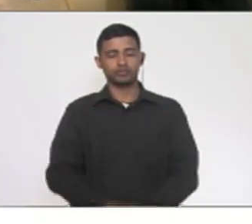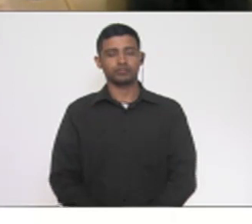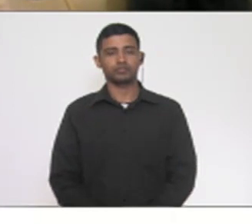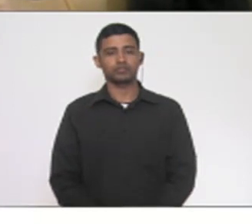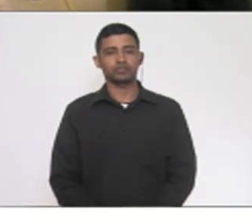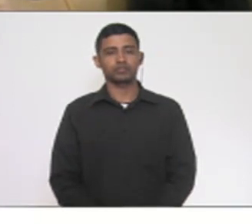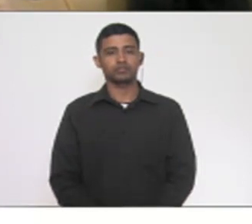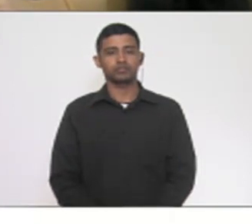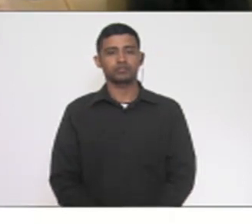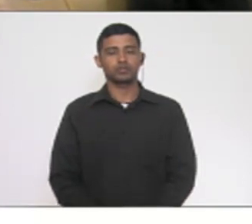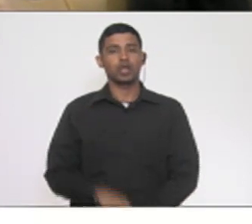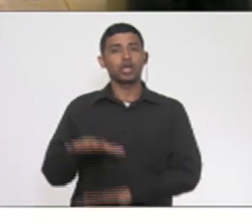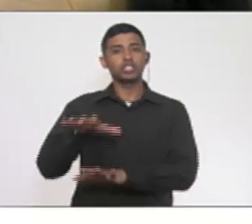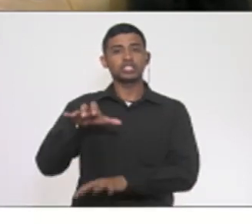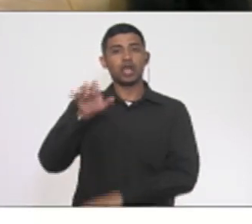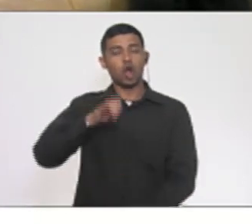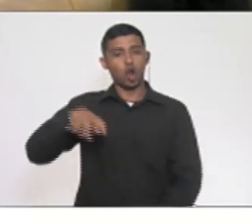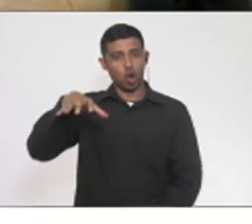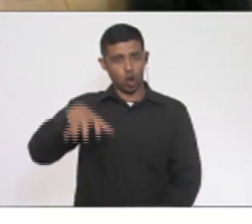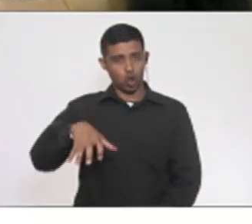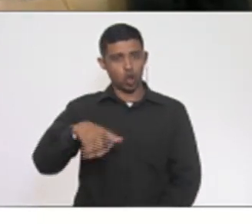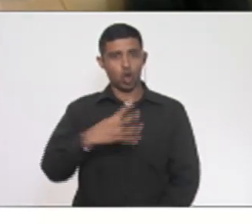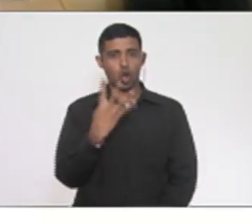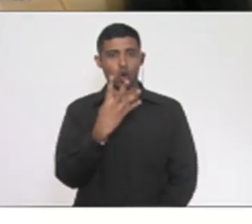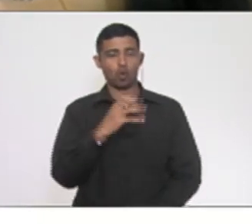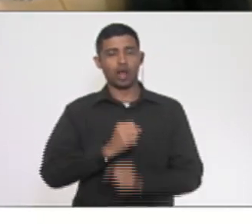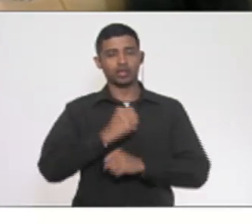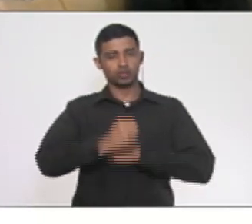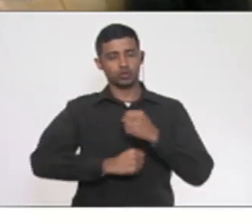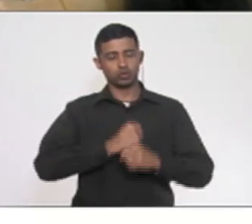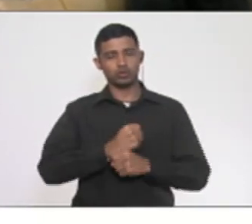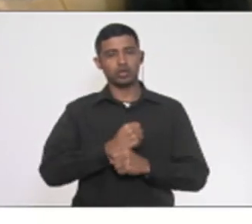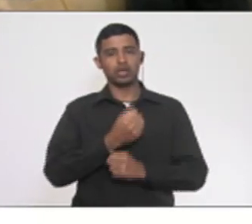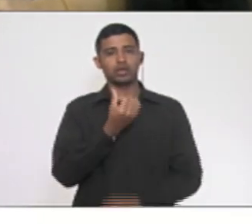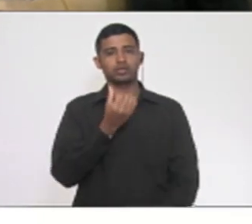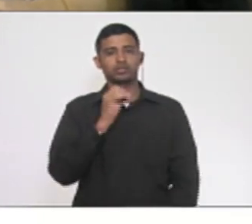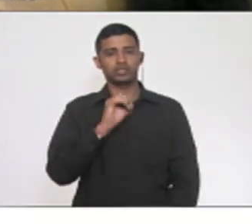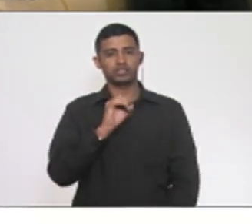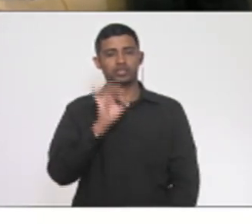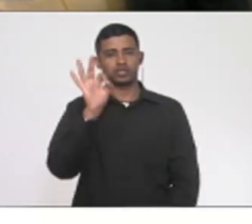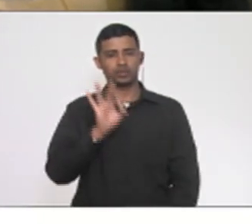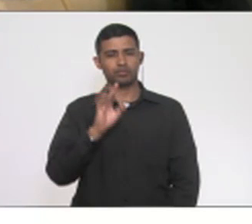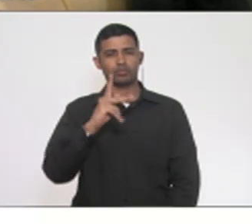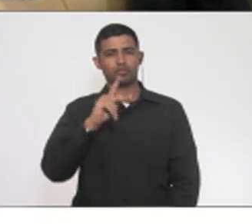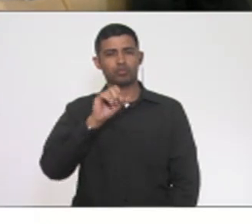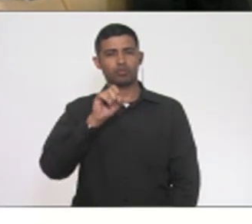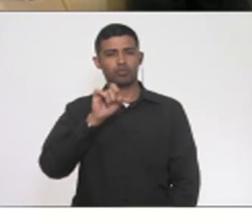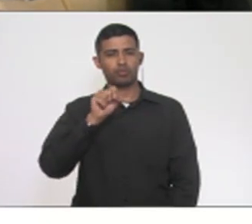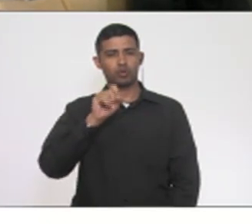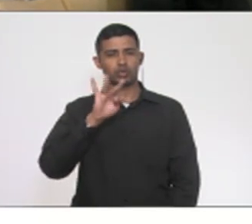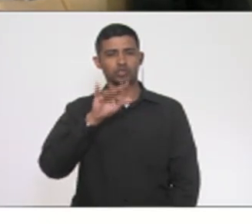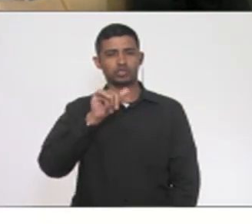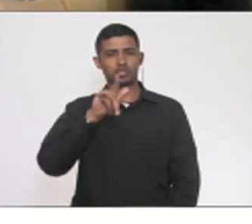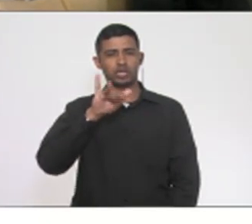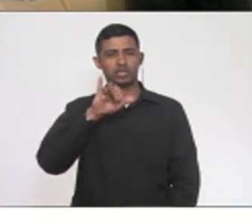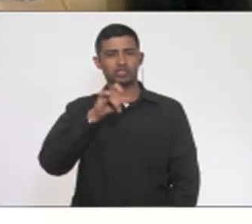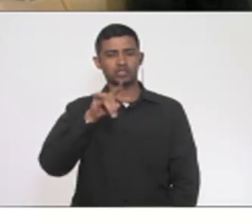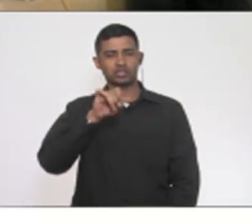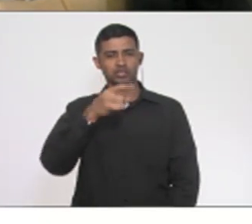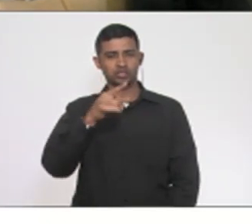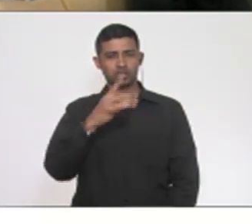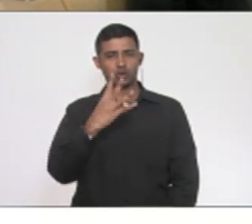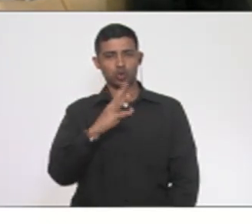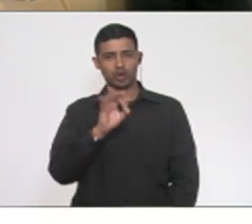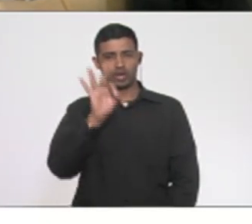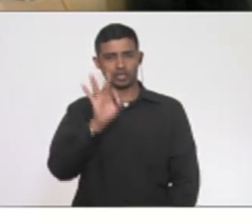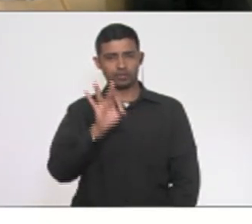de sinal locacional. No quarto ano, 60% de postalização e 40% de sinal locacional, e